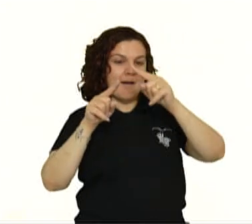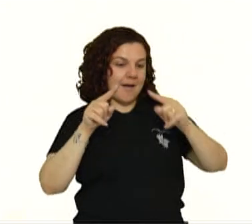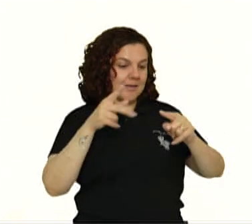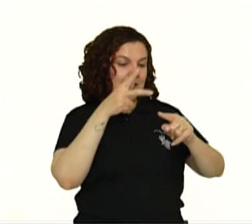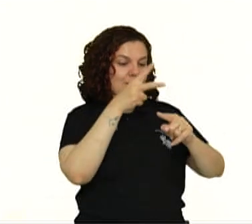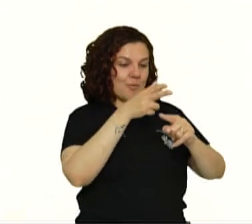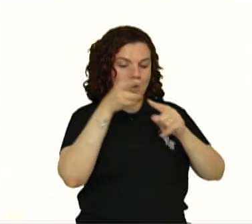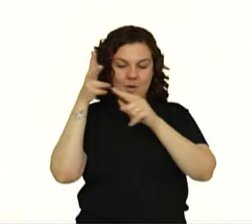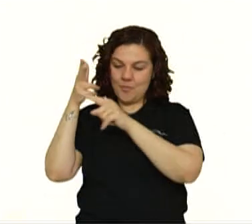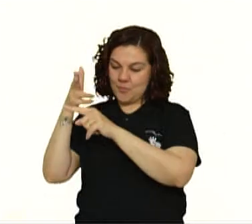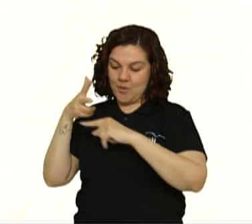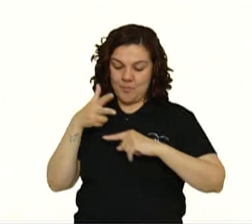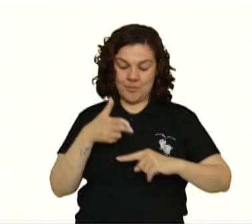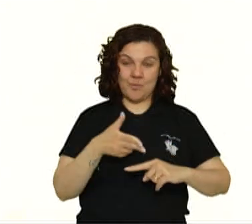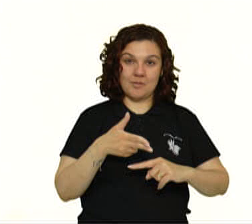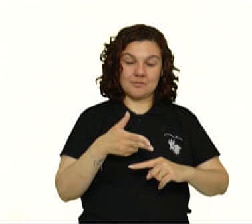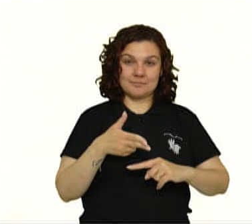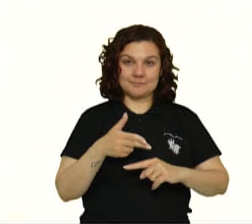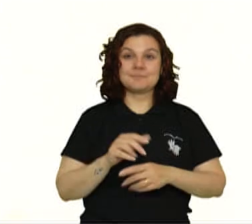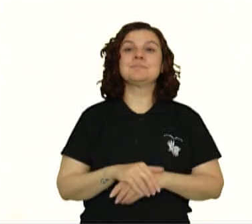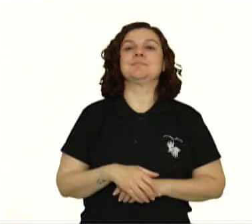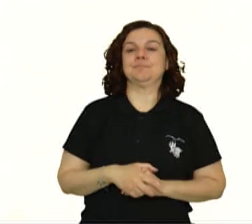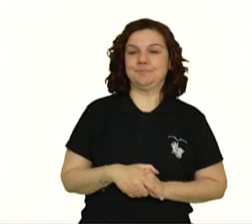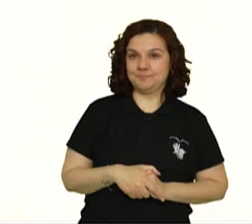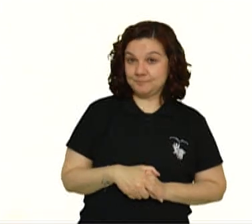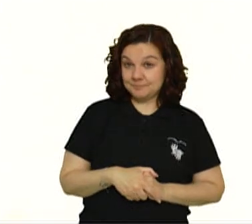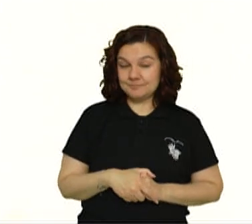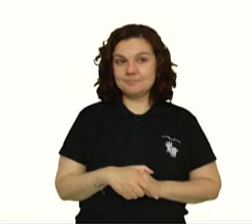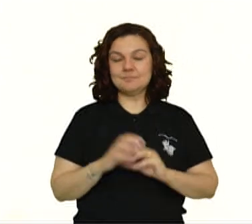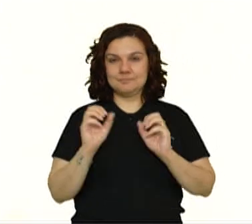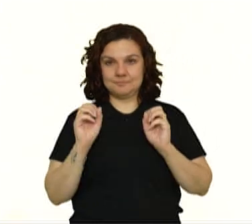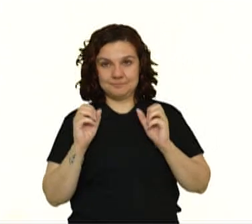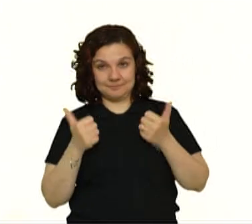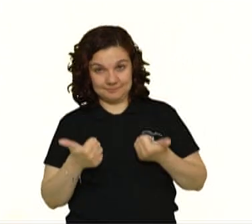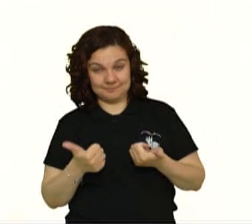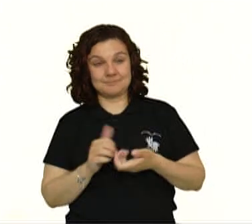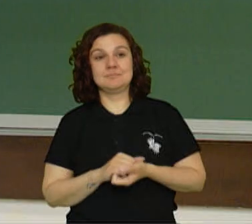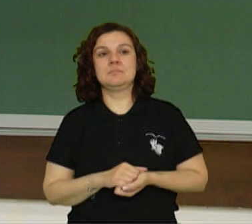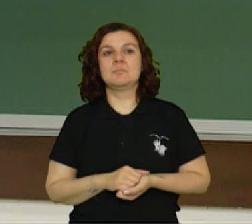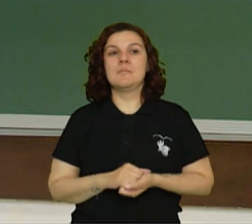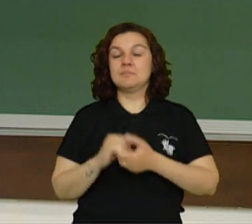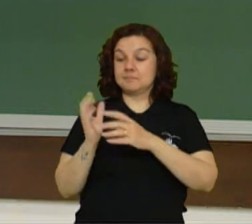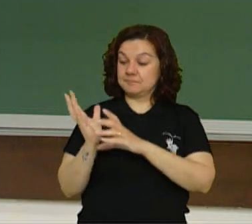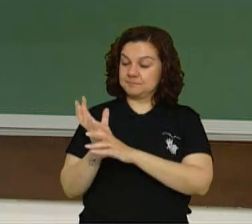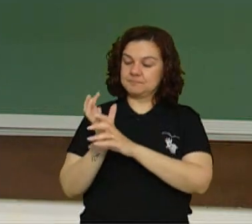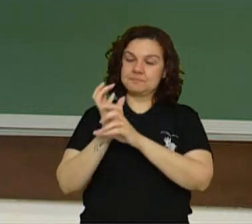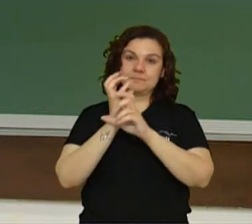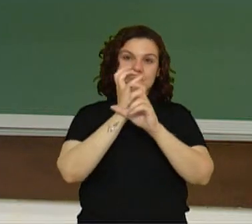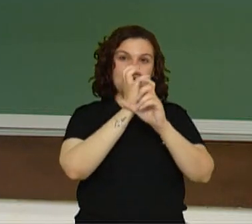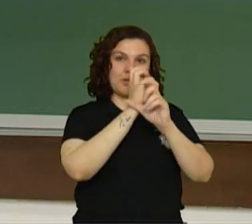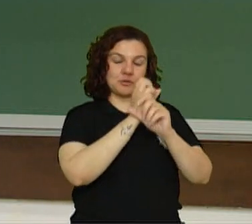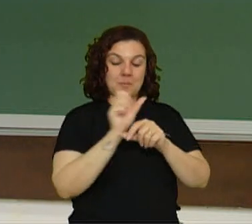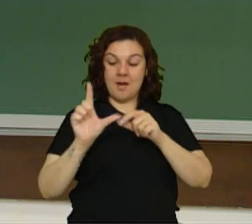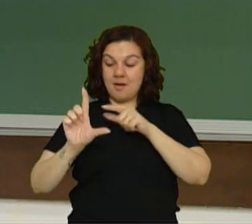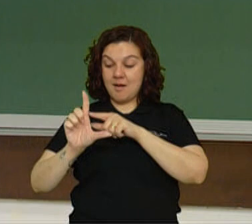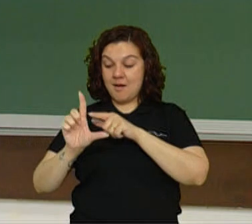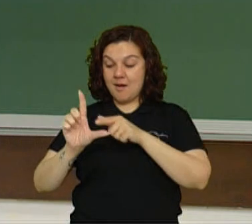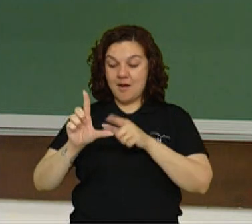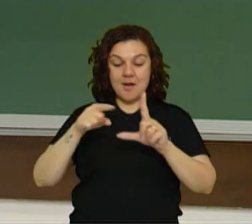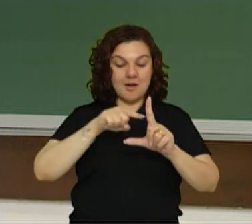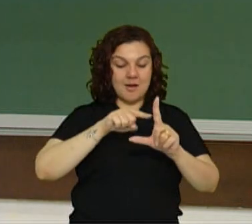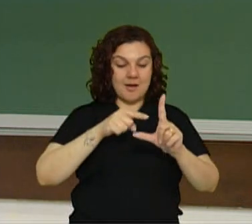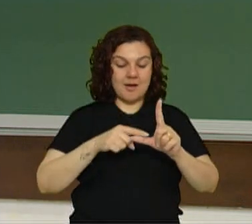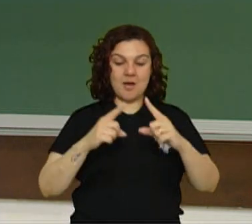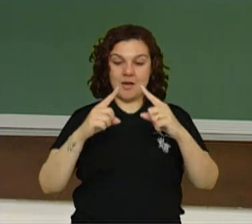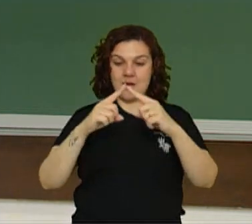as três medidas dos ângulos internos também serão iguais. Né? A soma dos ângulos internos de um